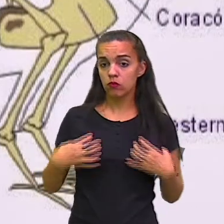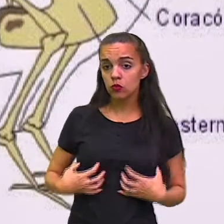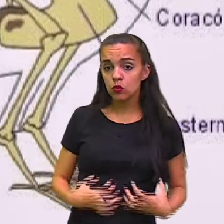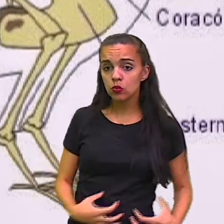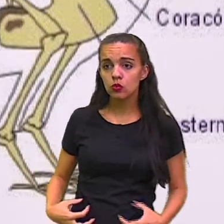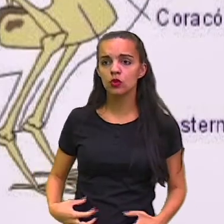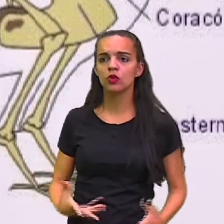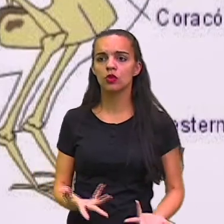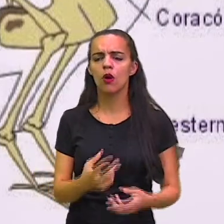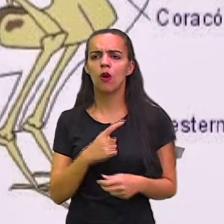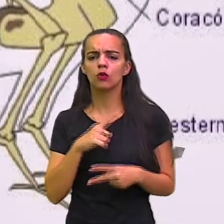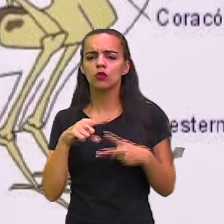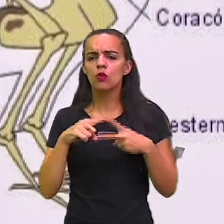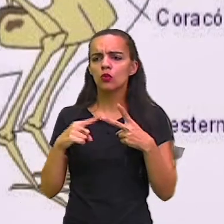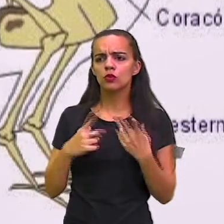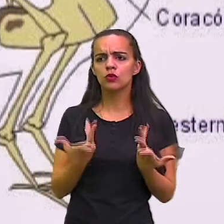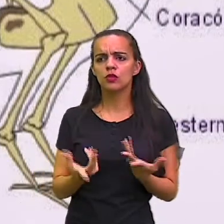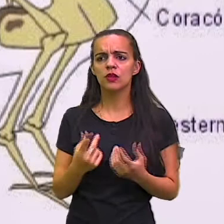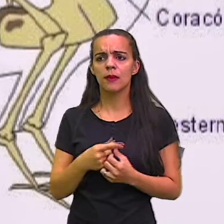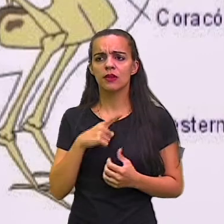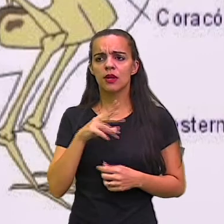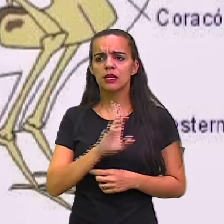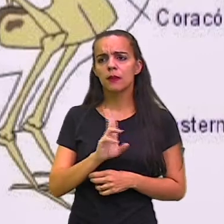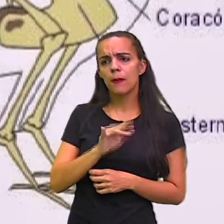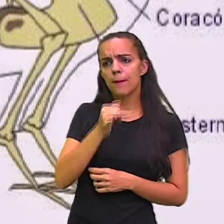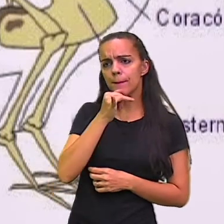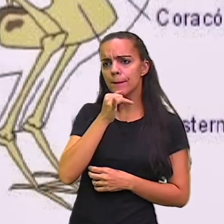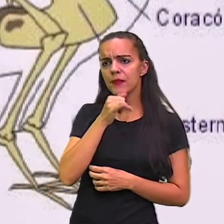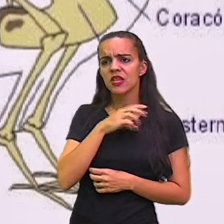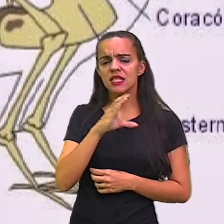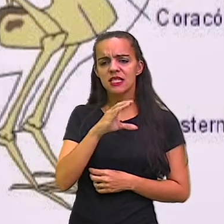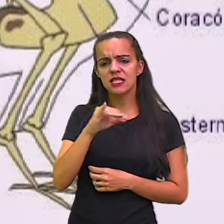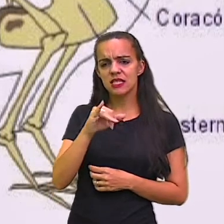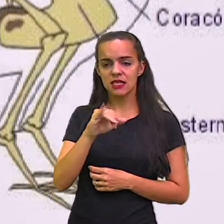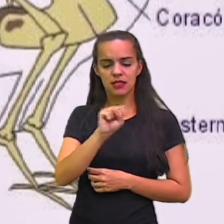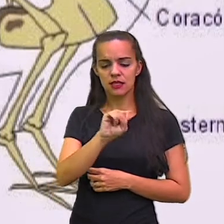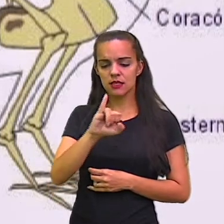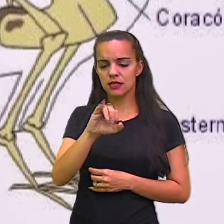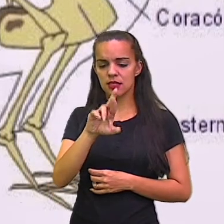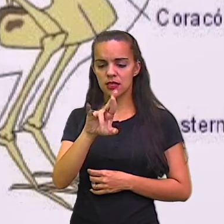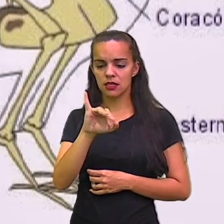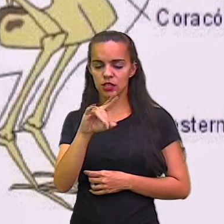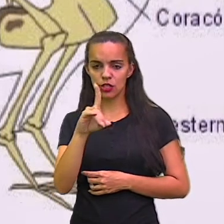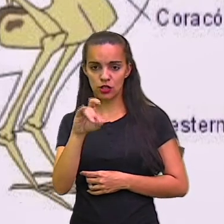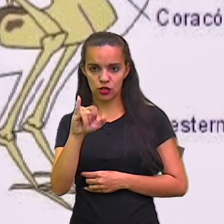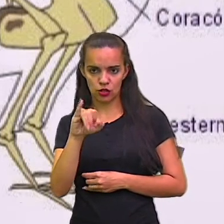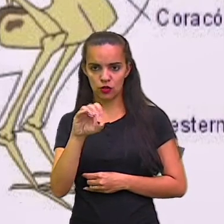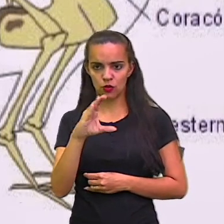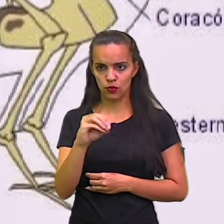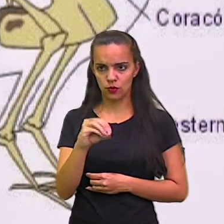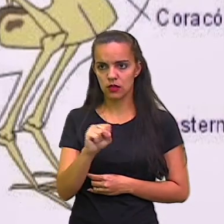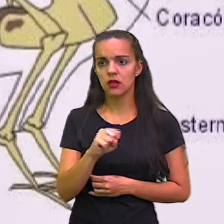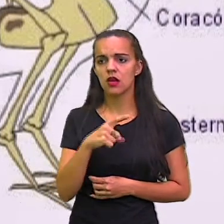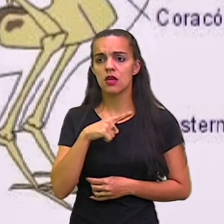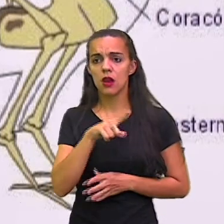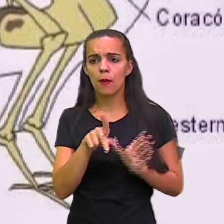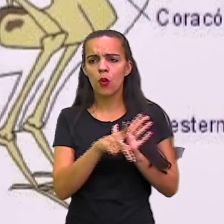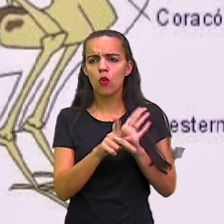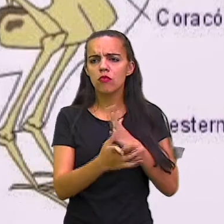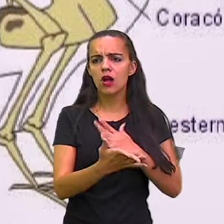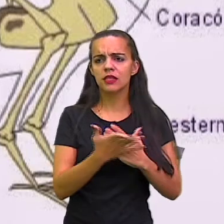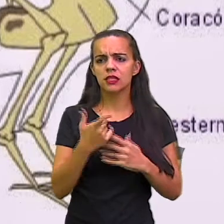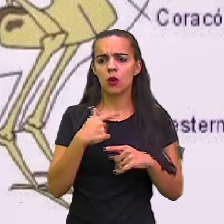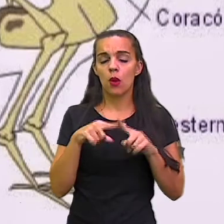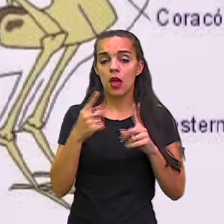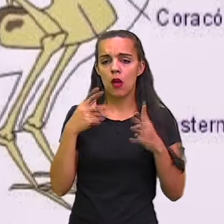esqueleto eles têm um órgão chamado syringe que é o que ajuda as aves vocacionar